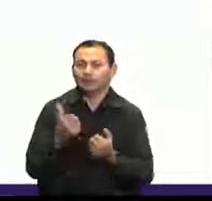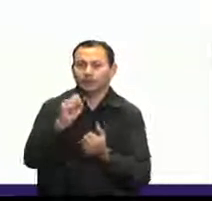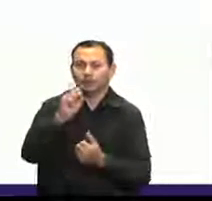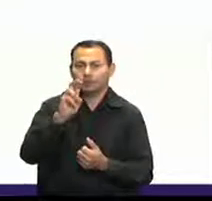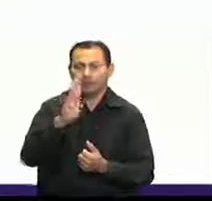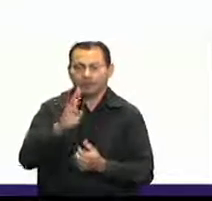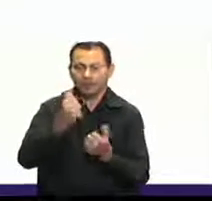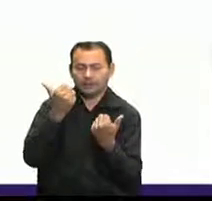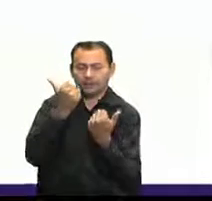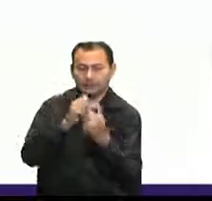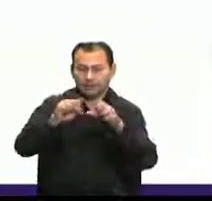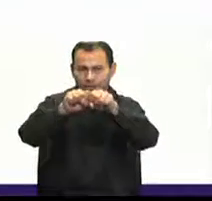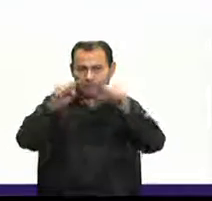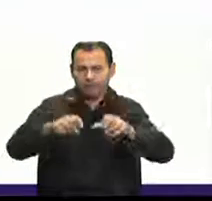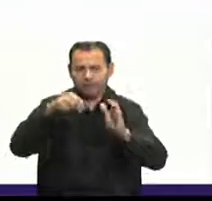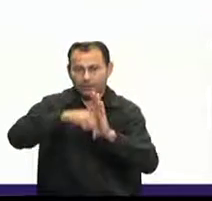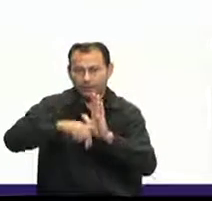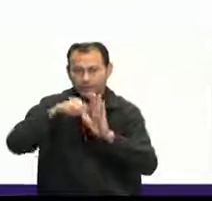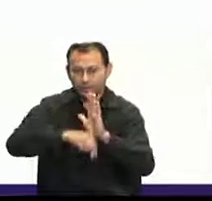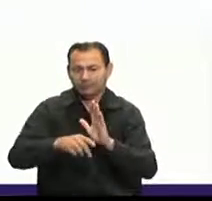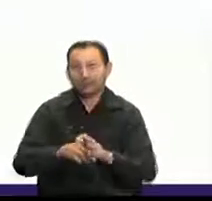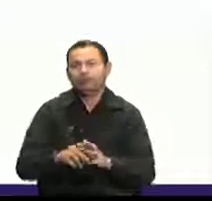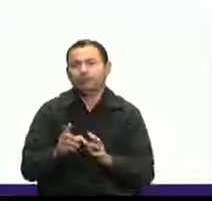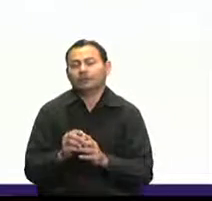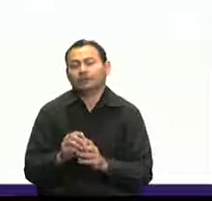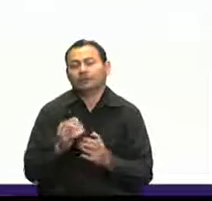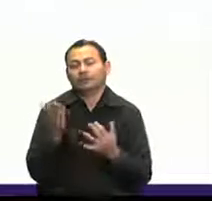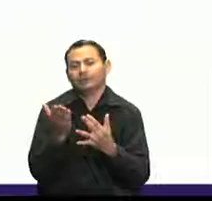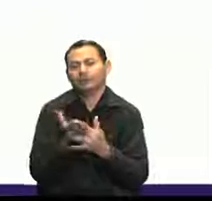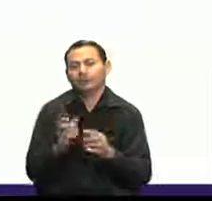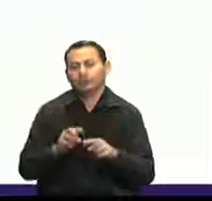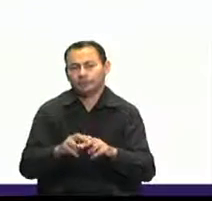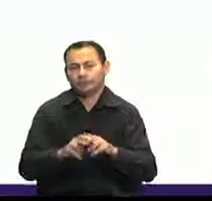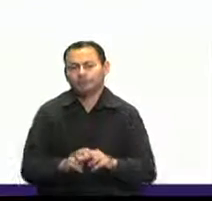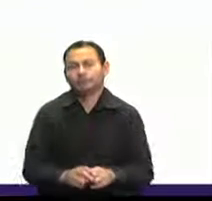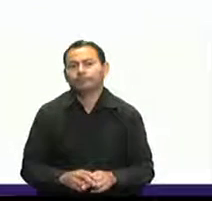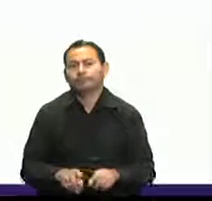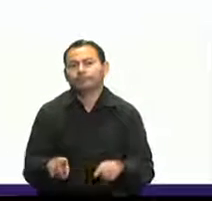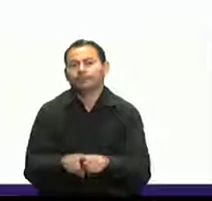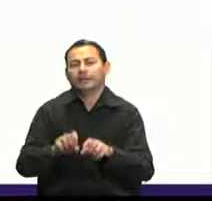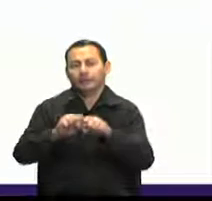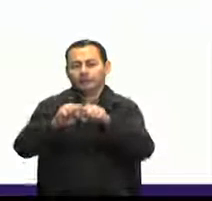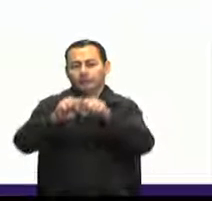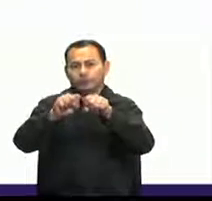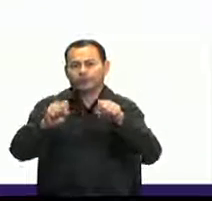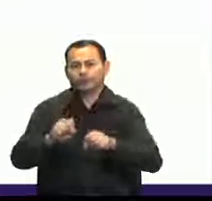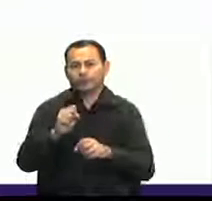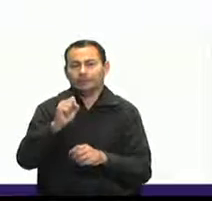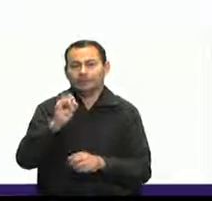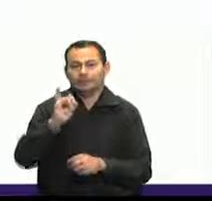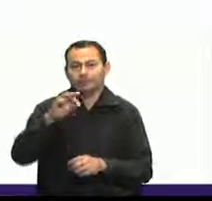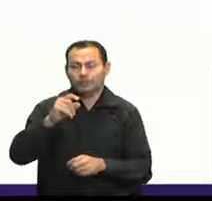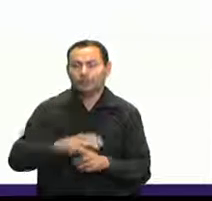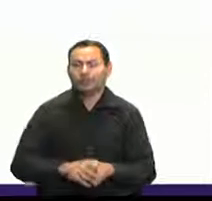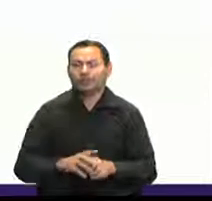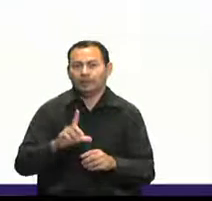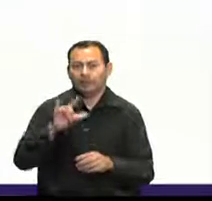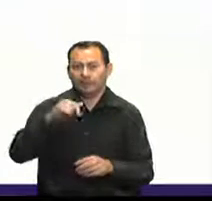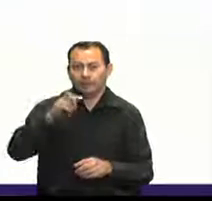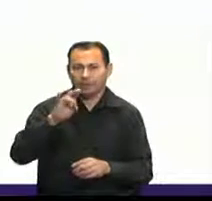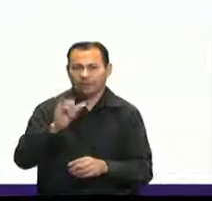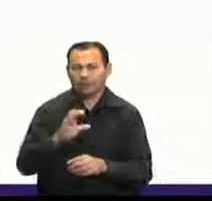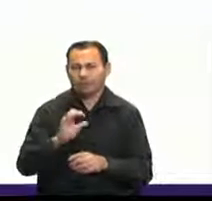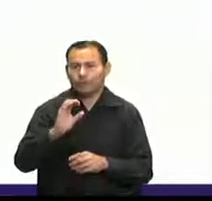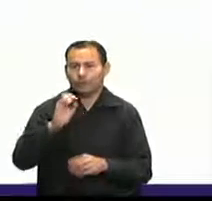sistema normativo e de intermediação subsistema de liquidação e